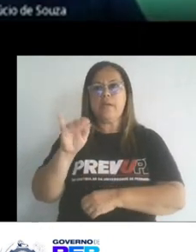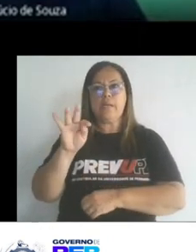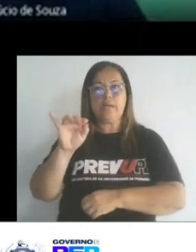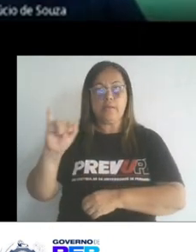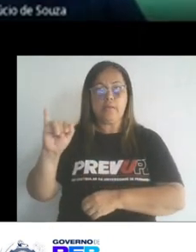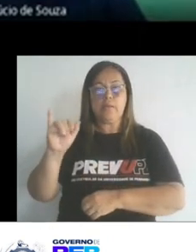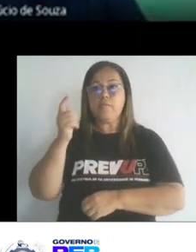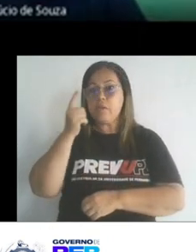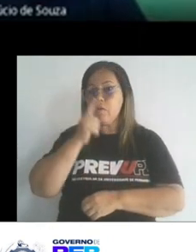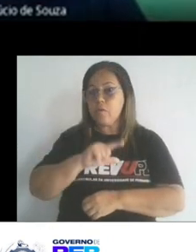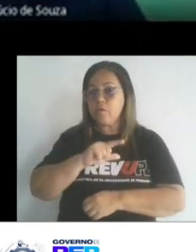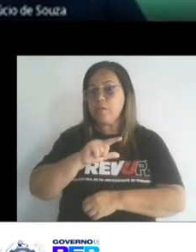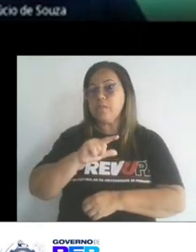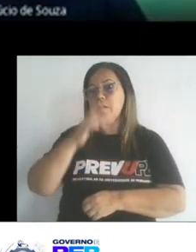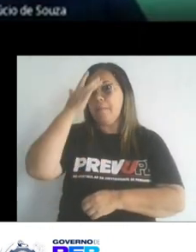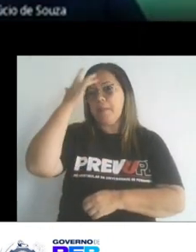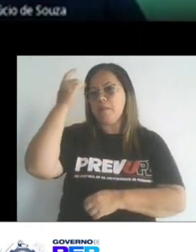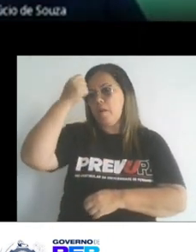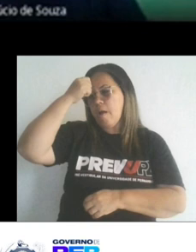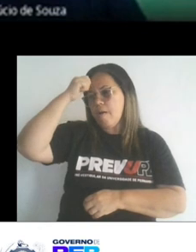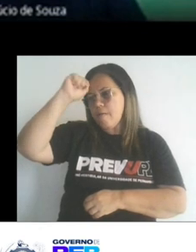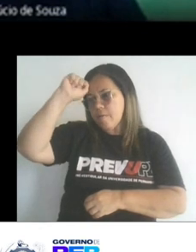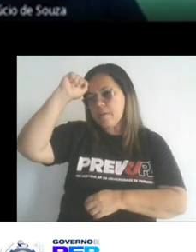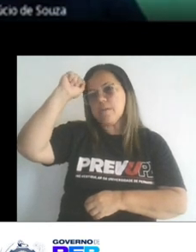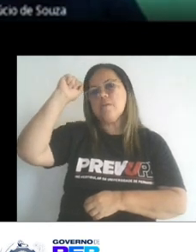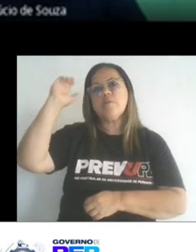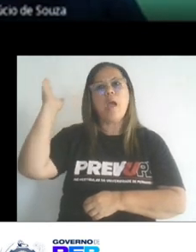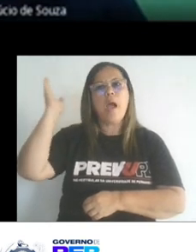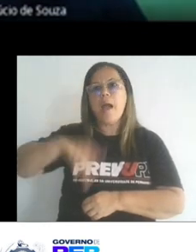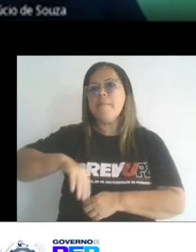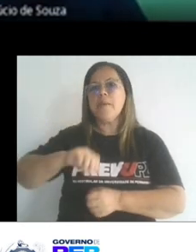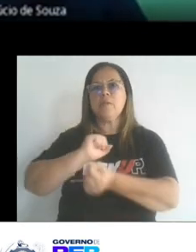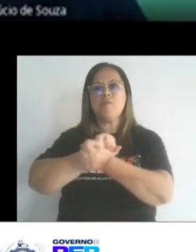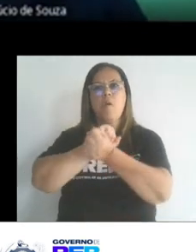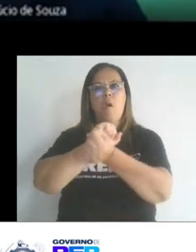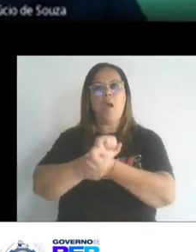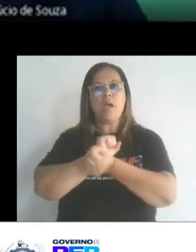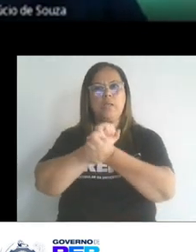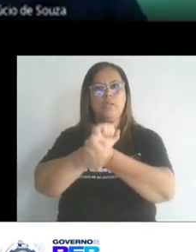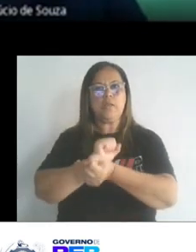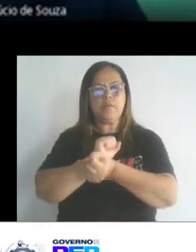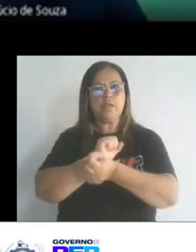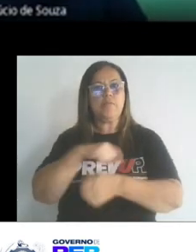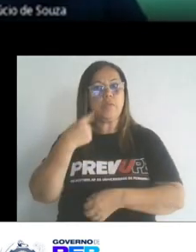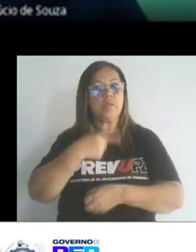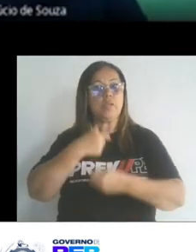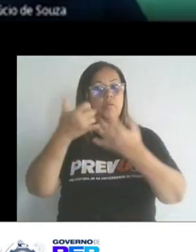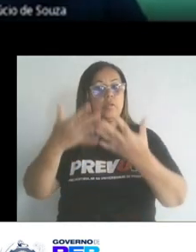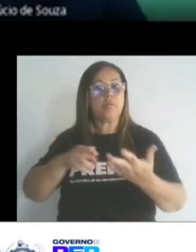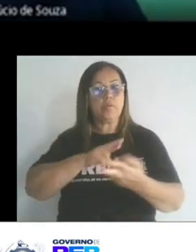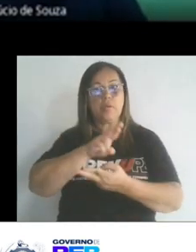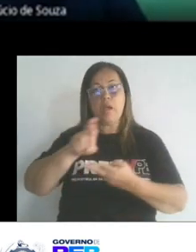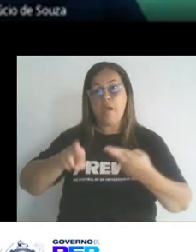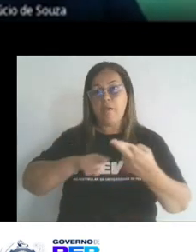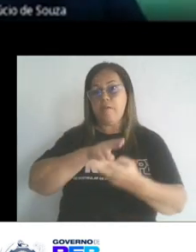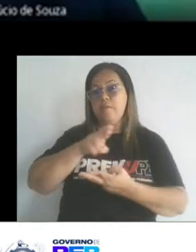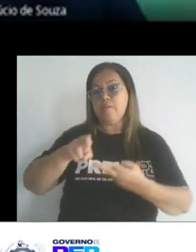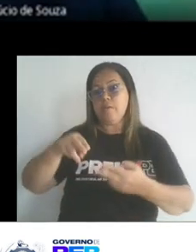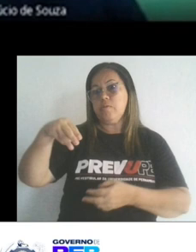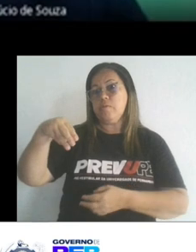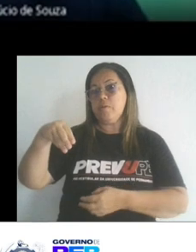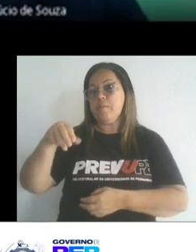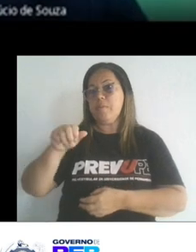conquistada por africanos que puseram fim à escravidão estamos falando da famosa revolta dos malês